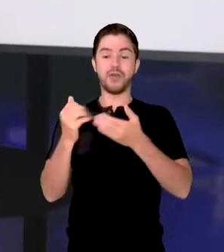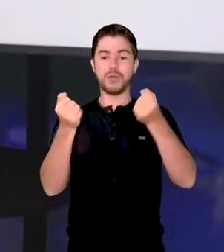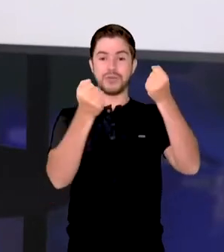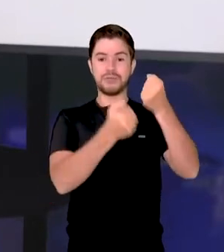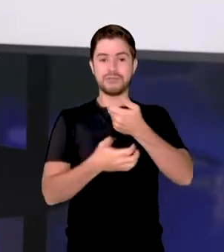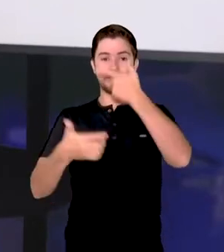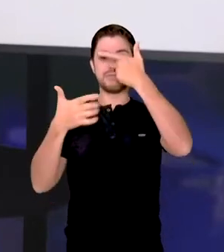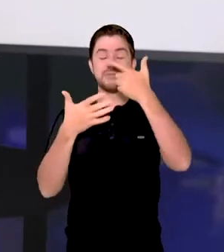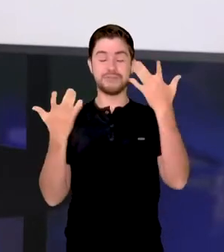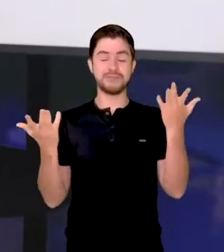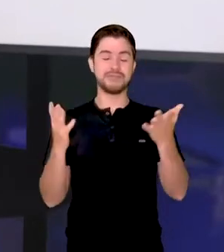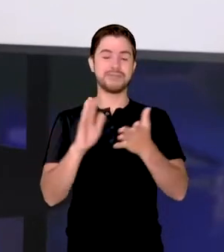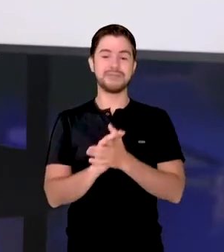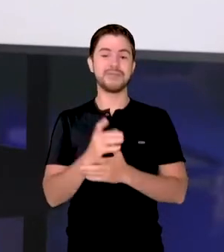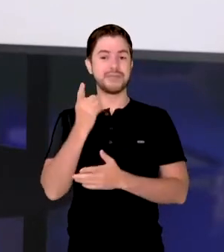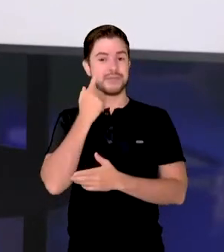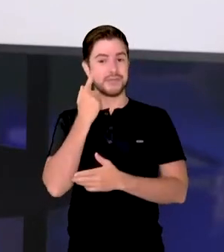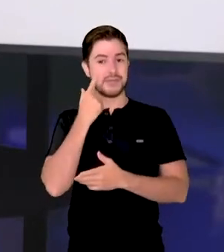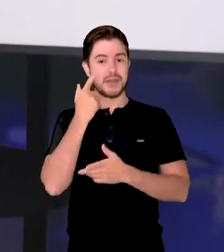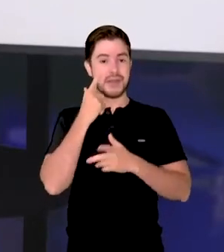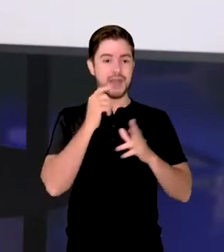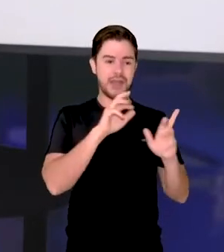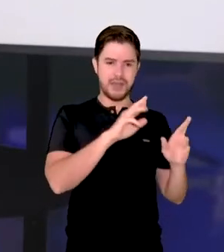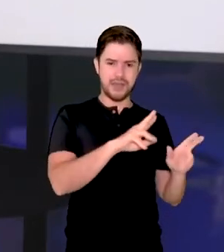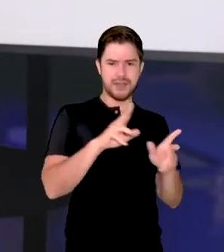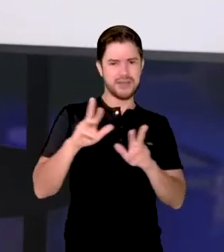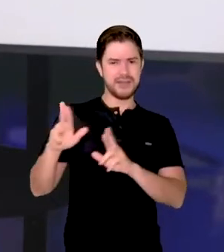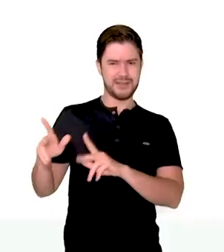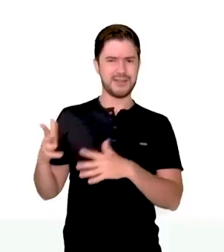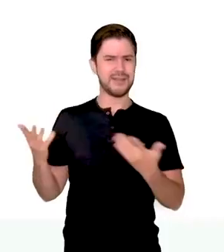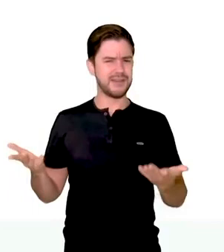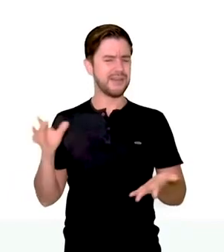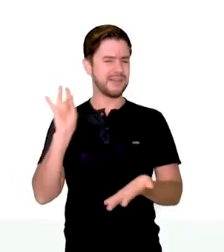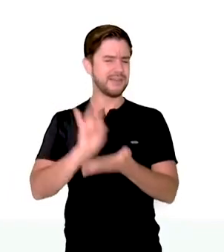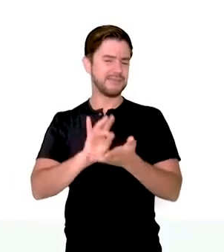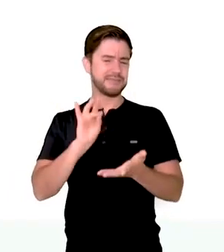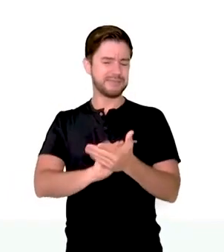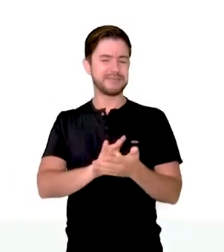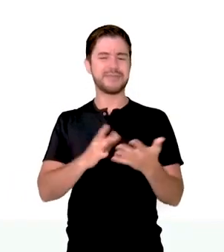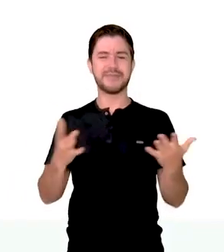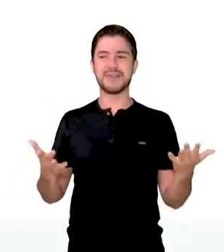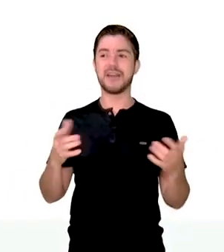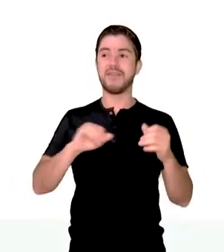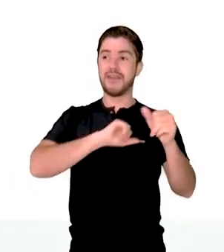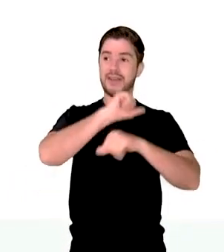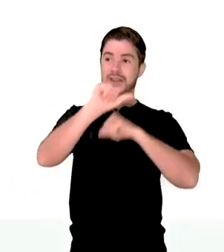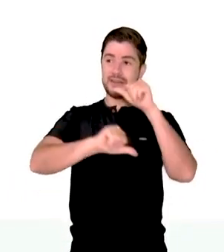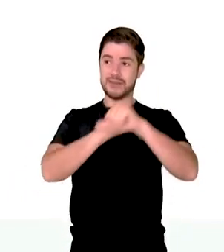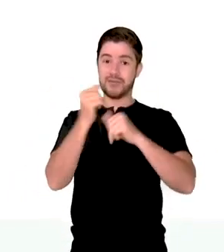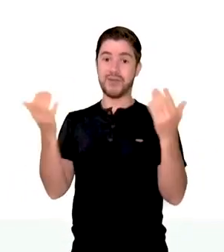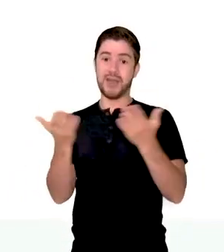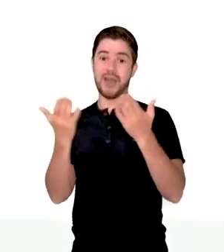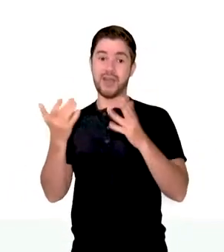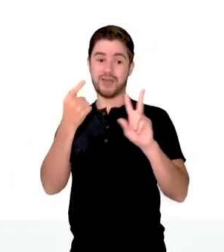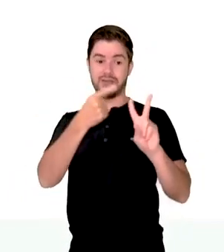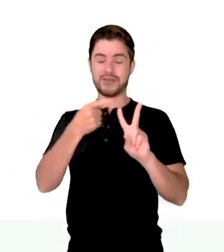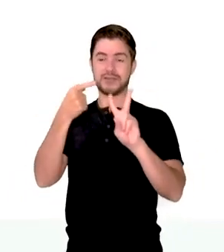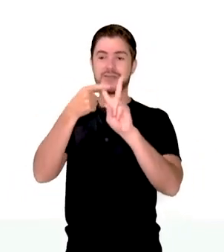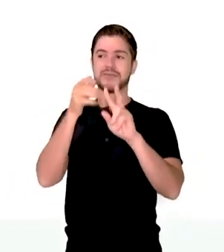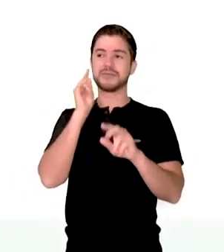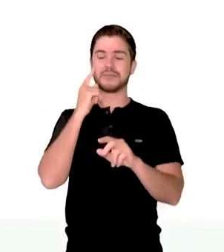potência mas galera potências e raízes não são operações inversas então eu vou transformar Isso numa raiz